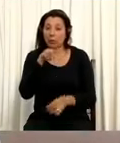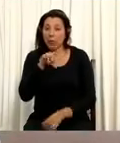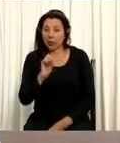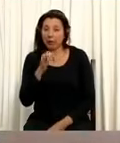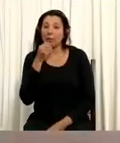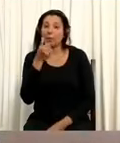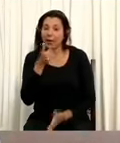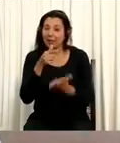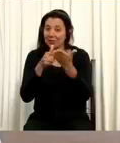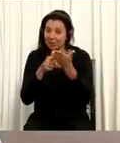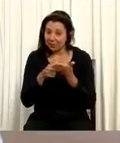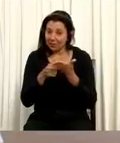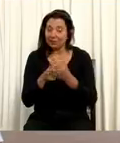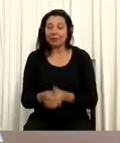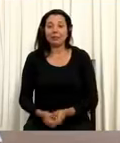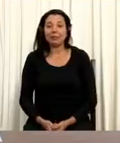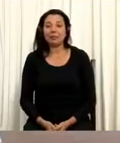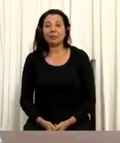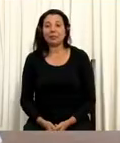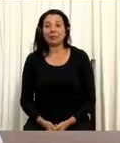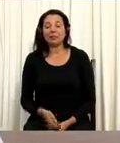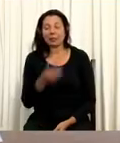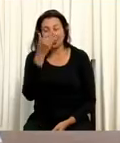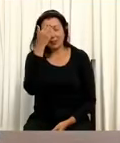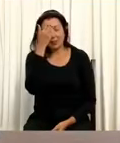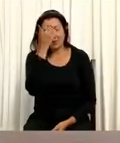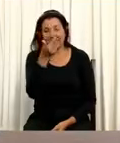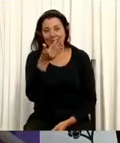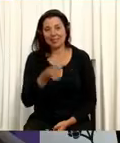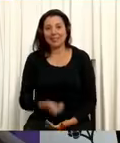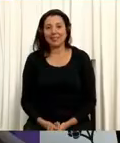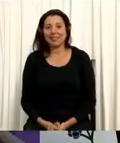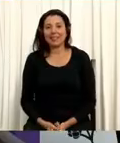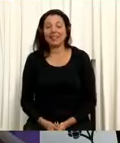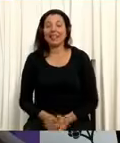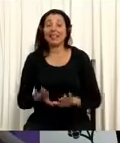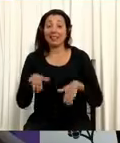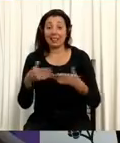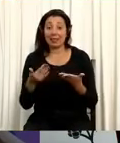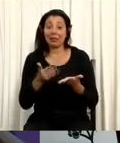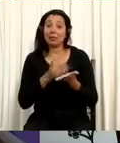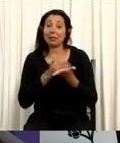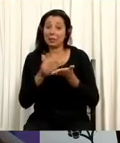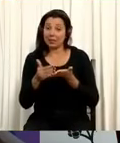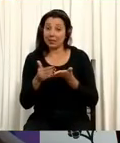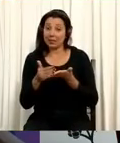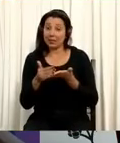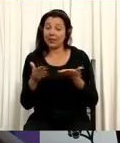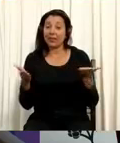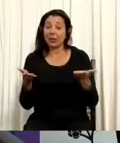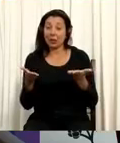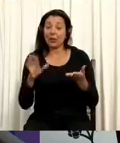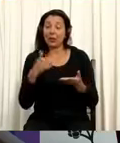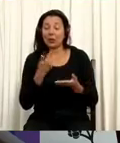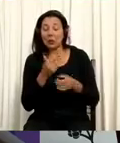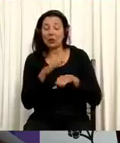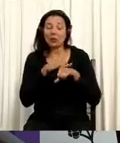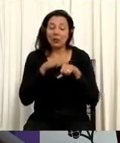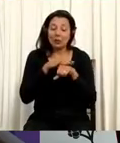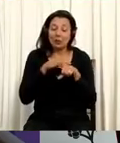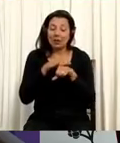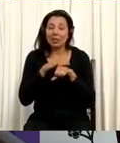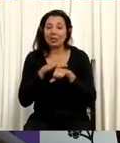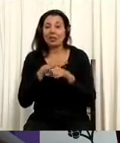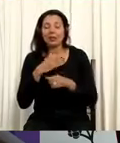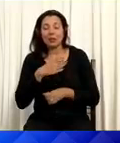Sejam bem-vindas, gente. Obrigada. Então, para a gente começar esse nosso papo, né, eu queria que